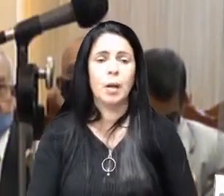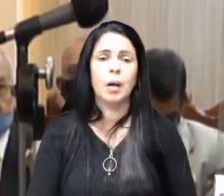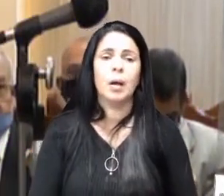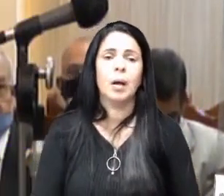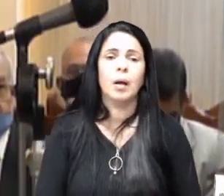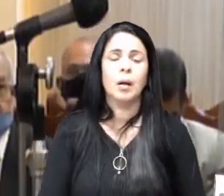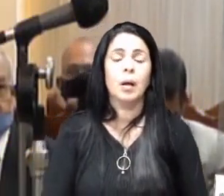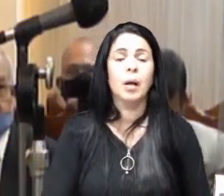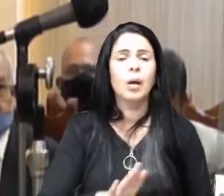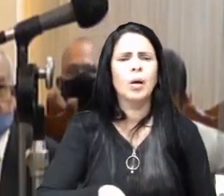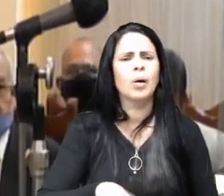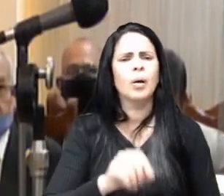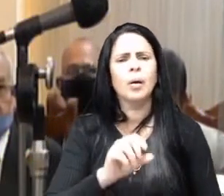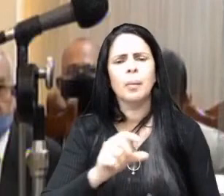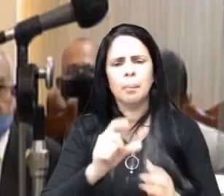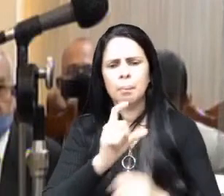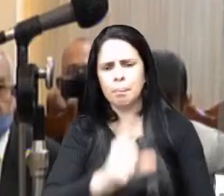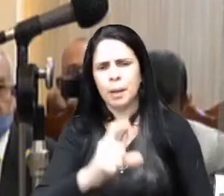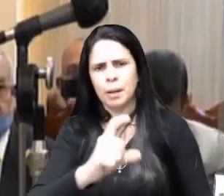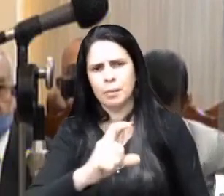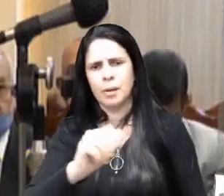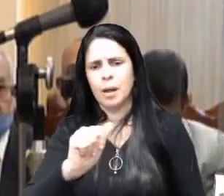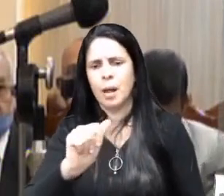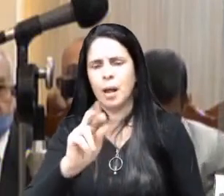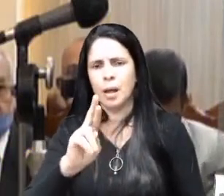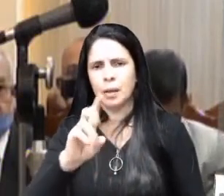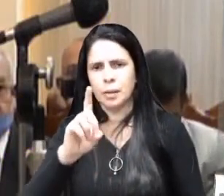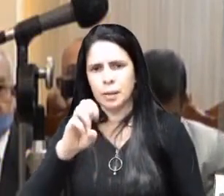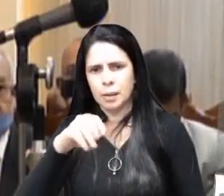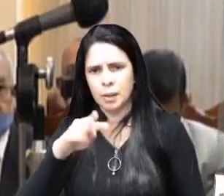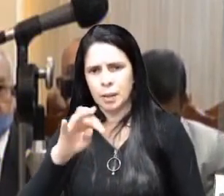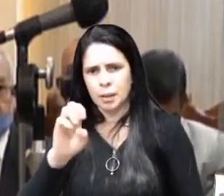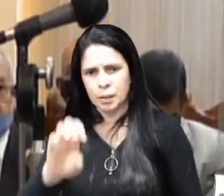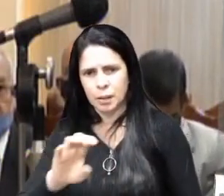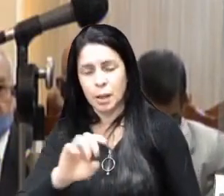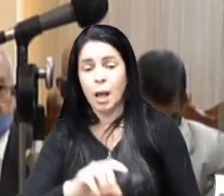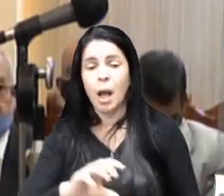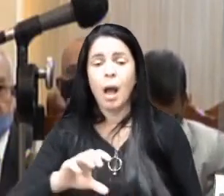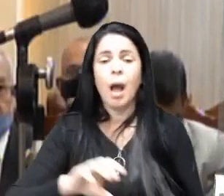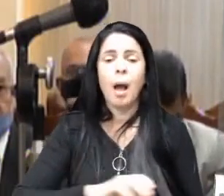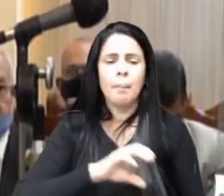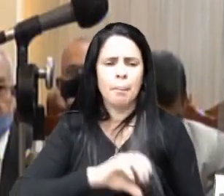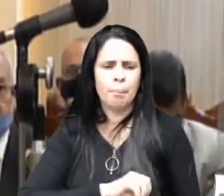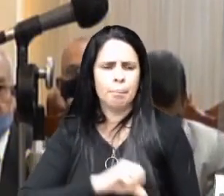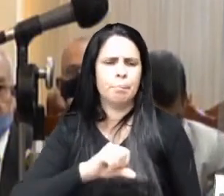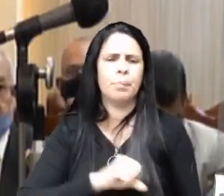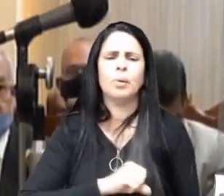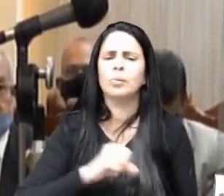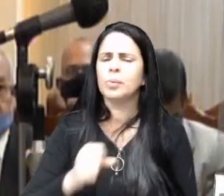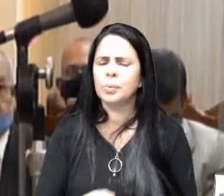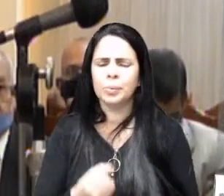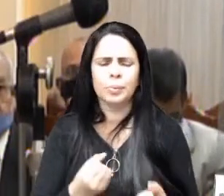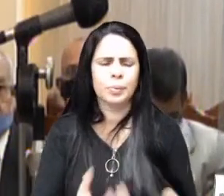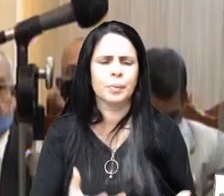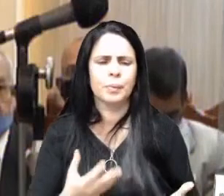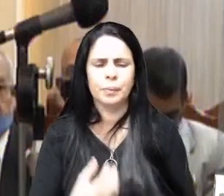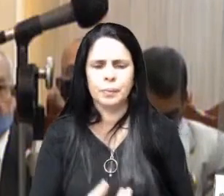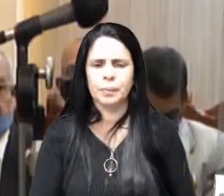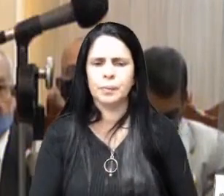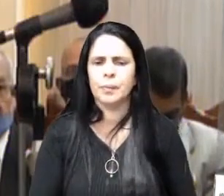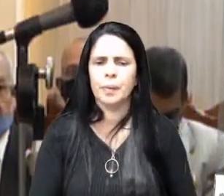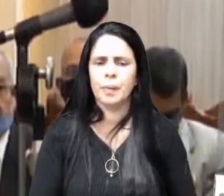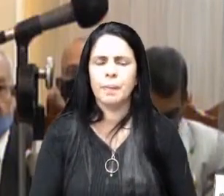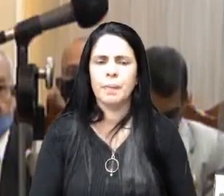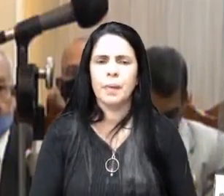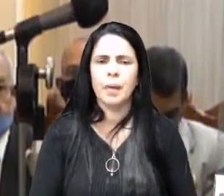A palavra ardente aí, amor, é ectênes. É um amor que não falha nunca. É um tipo